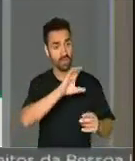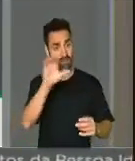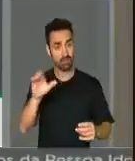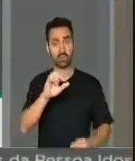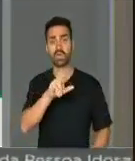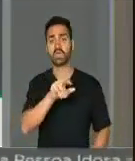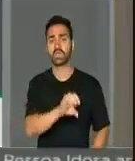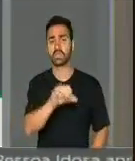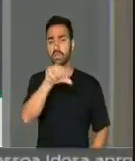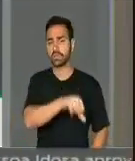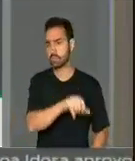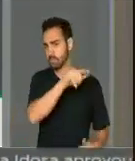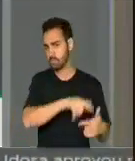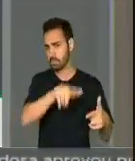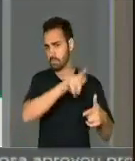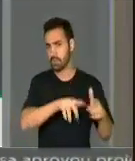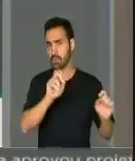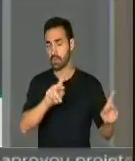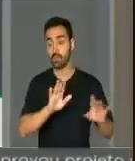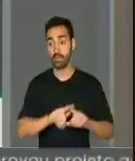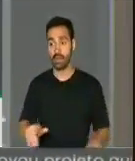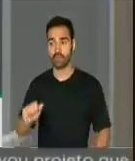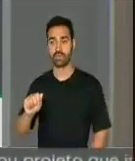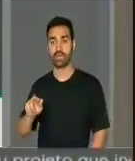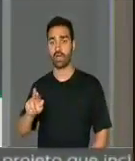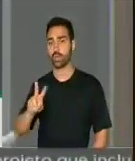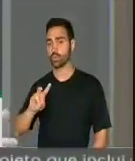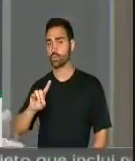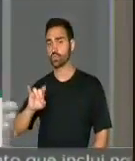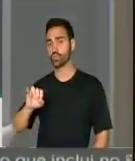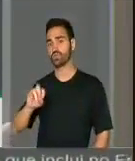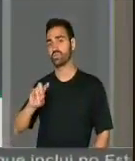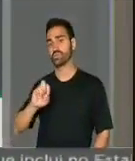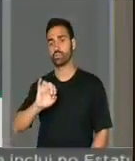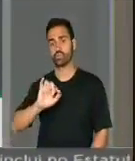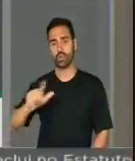que passa o setor, o crescimento do audiovisual é de uma ordem de